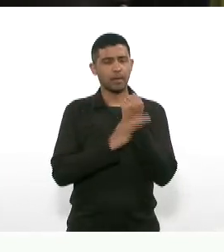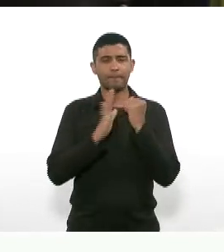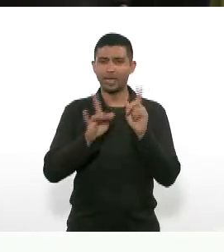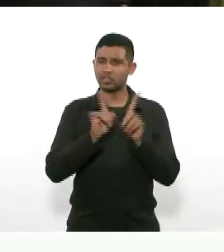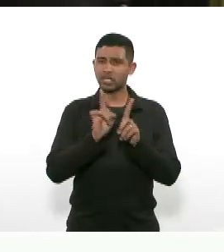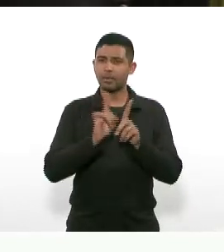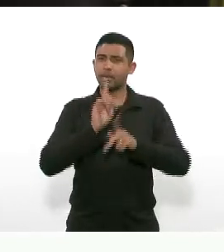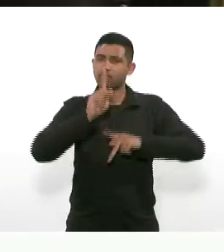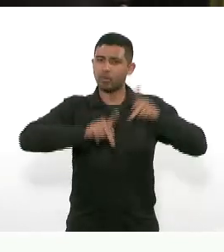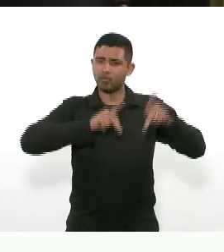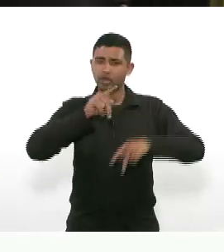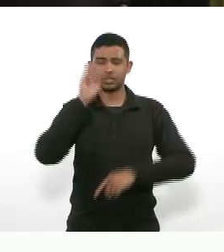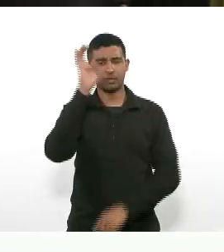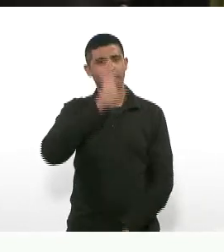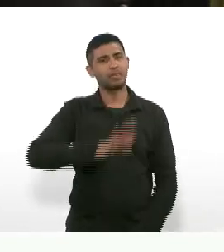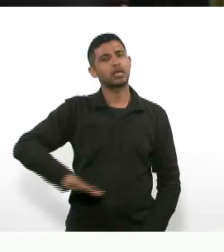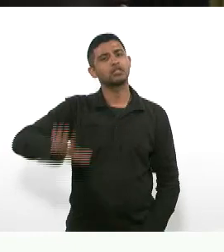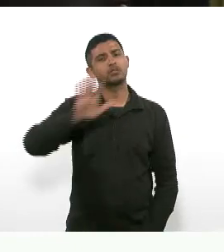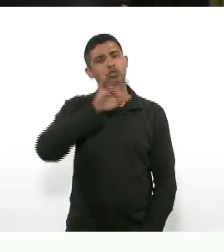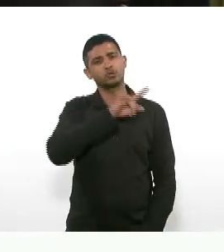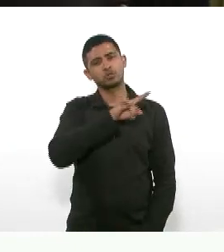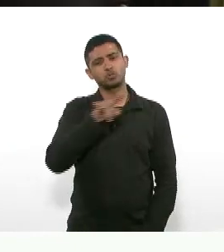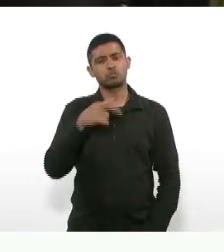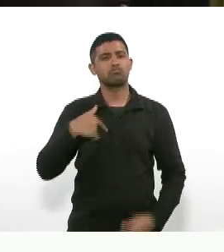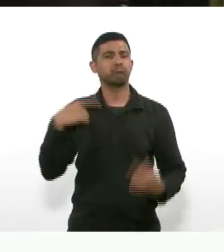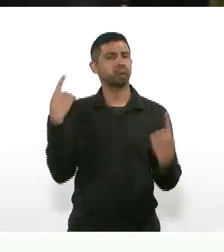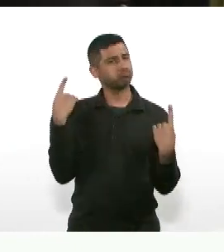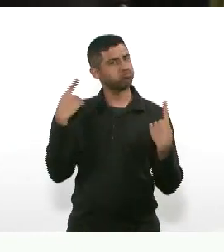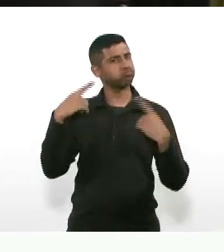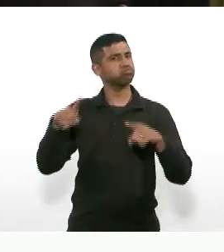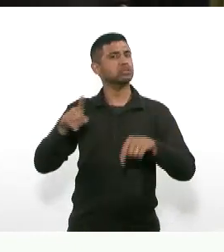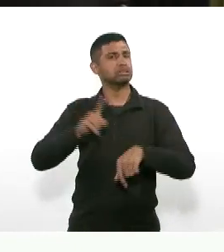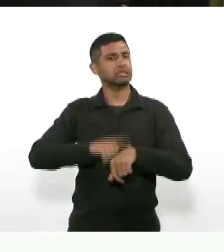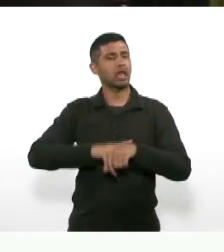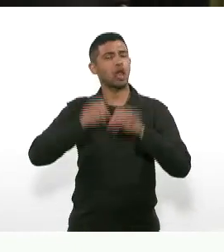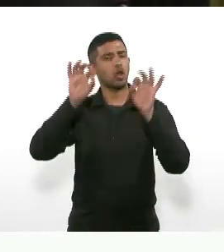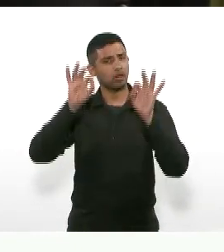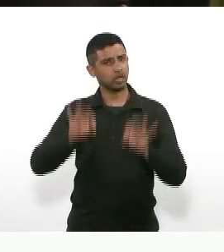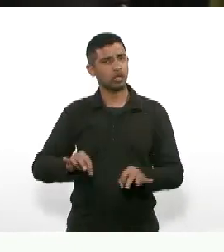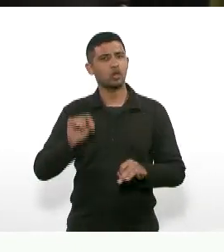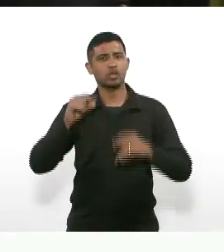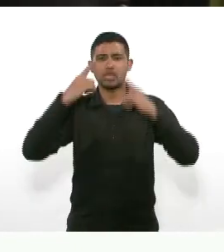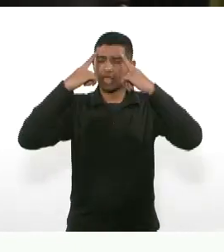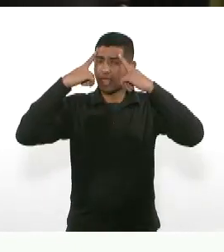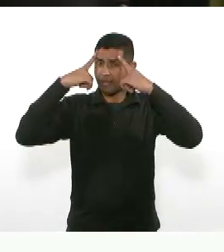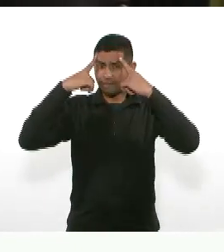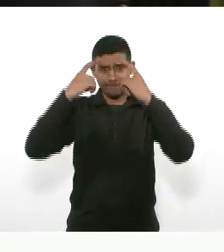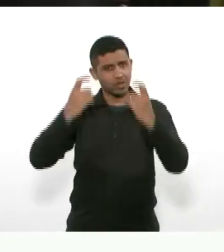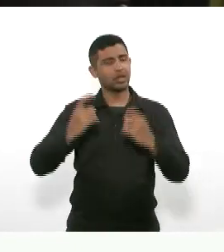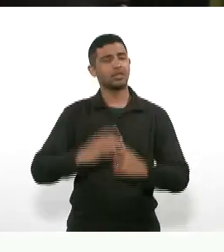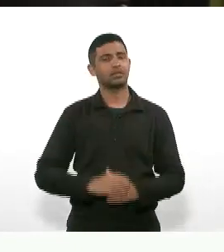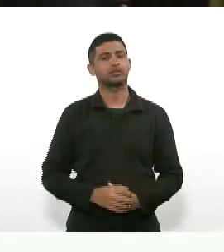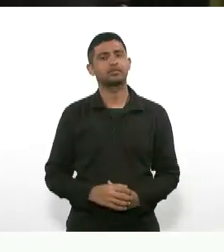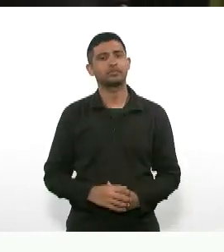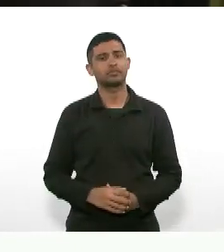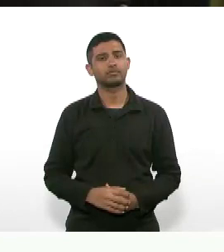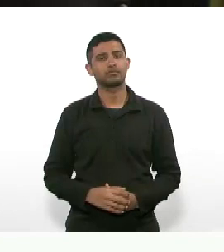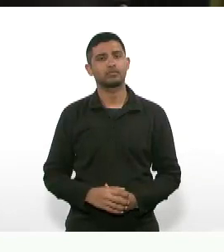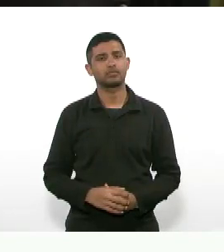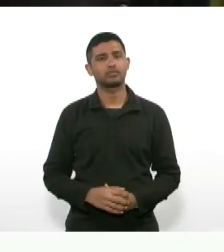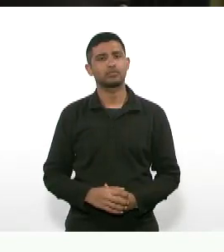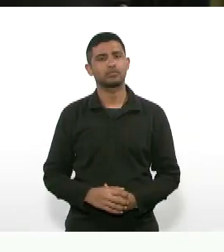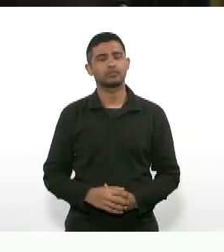brasileira, enfrentar de forma definitiva a questão da violência, entendendo, né,